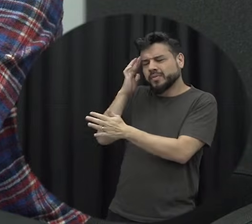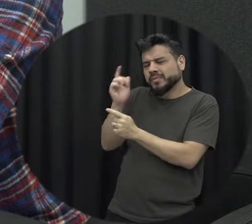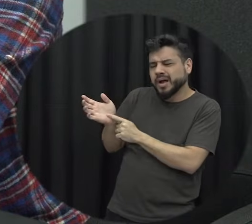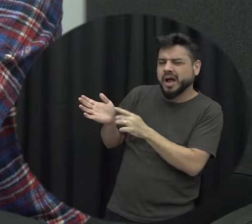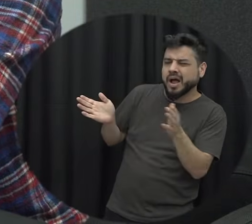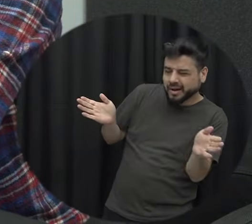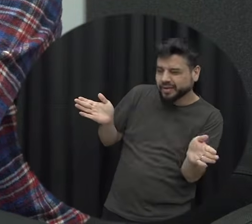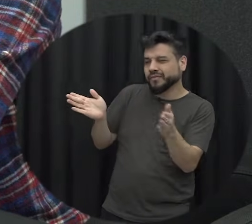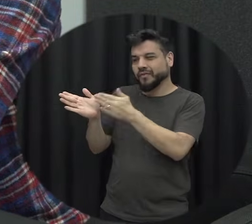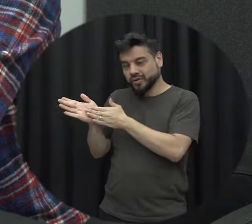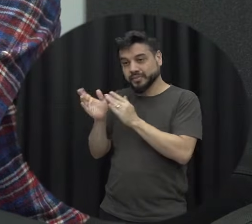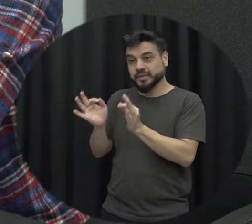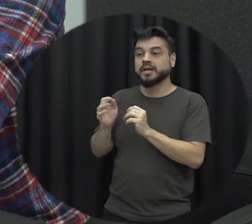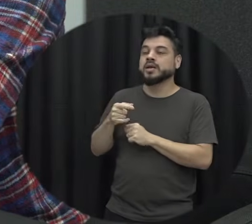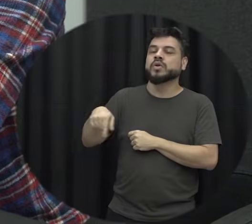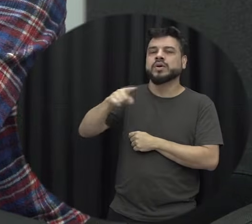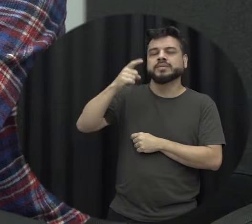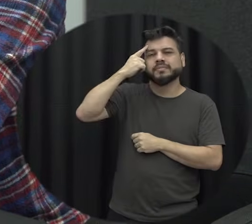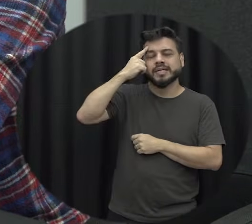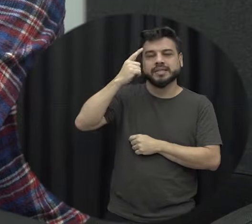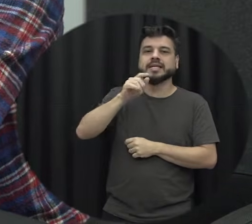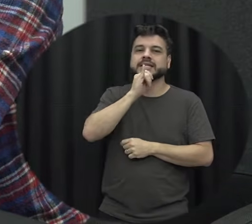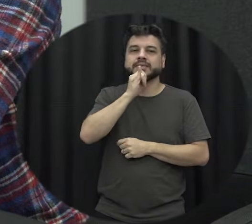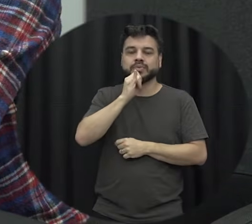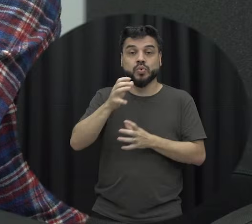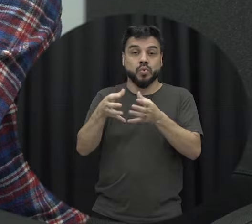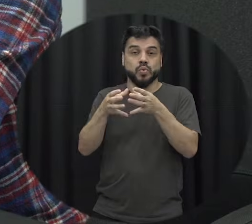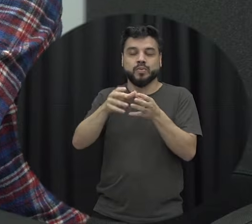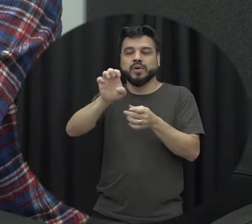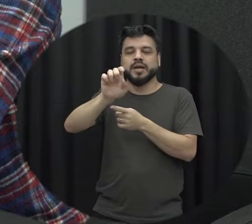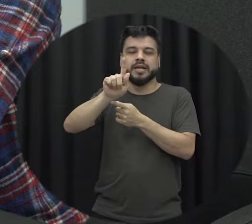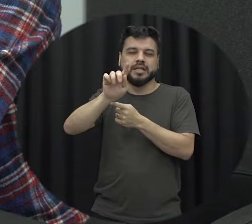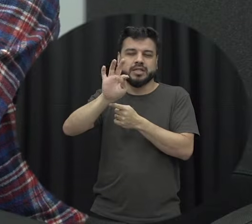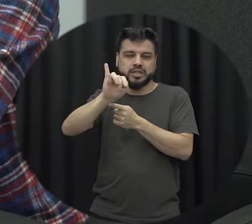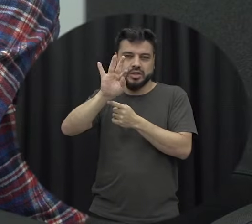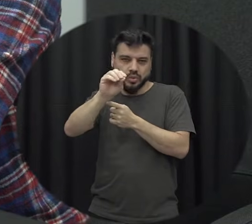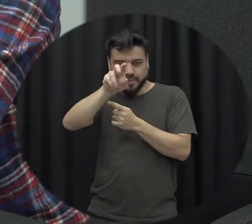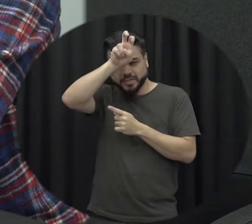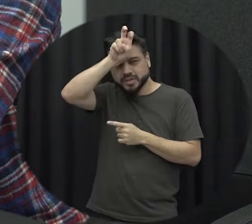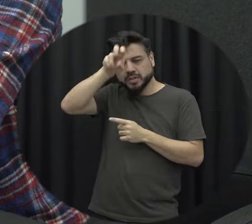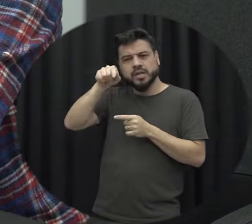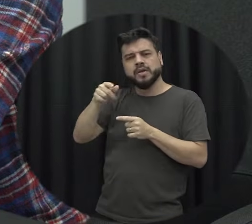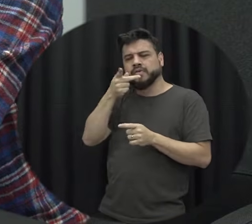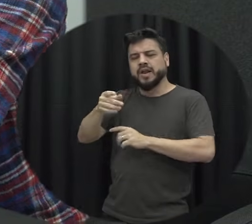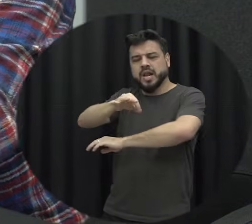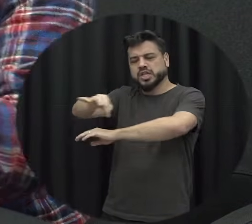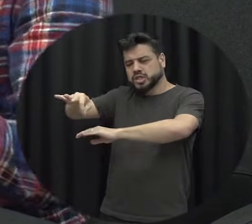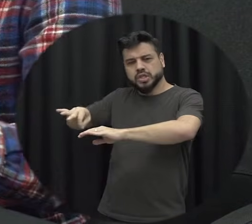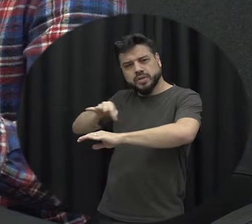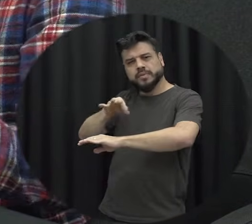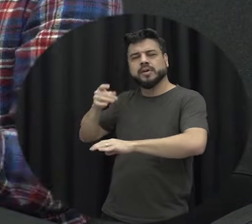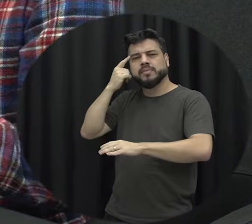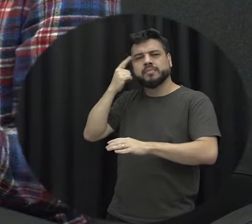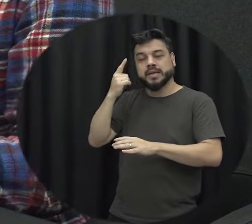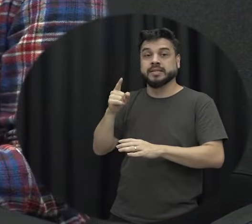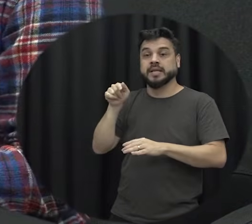exemplo, nos egípcios, e a gente fala em geometria para os egípcios, a gente associa muito as